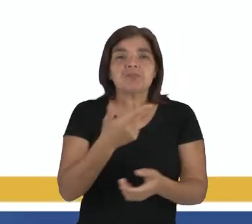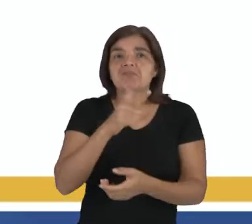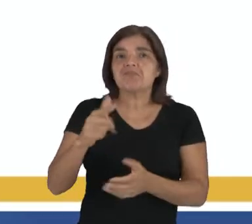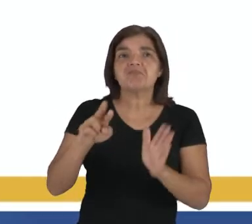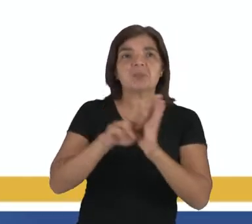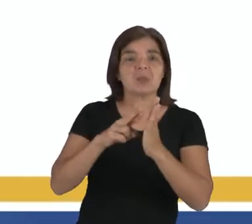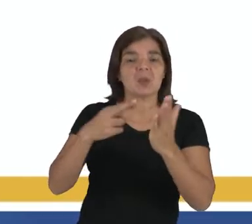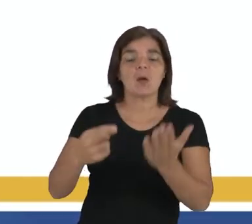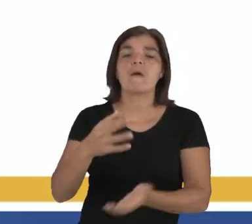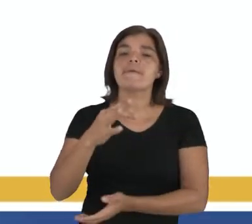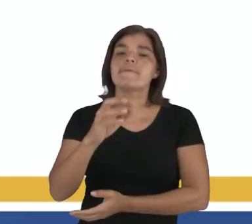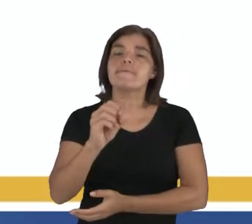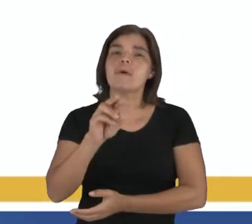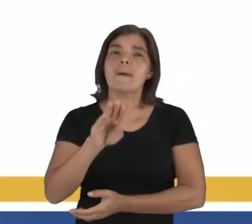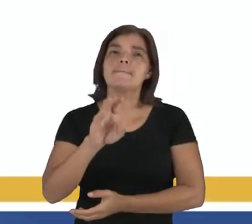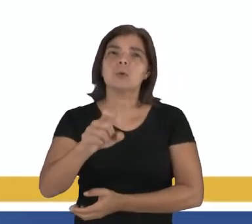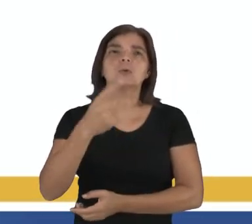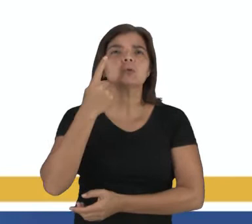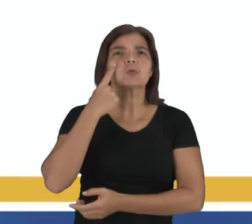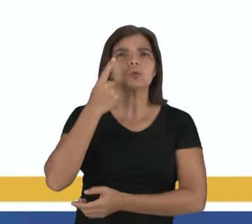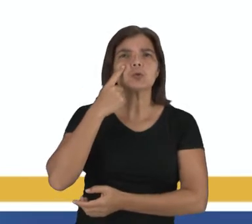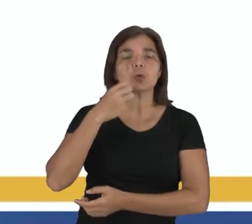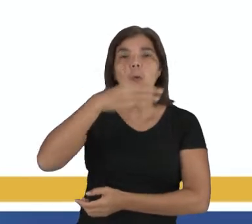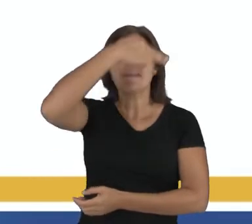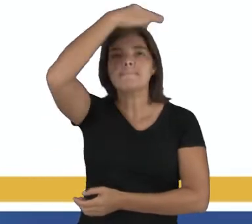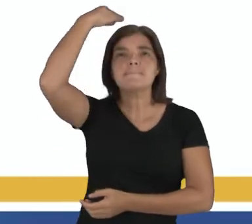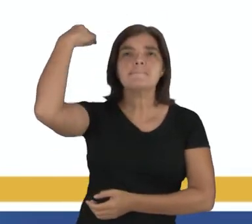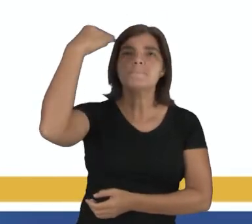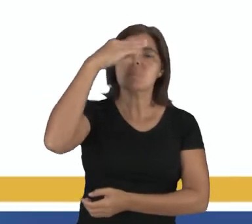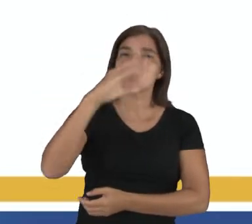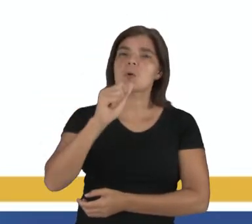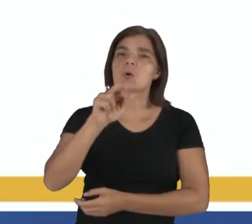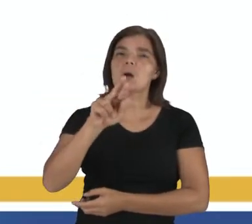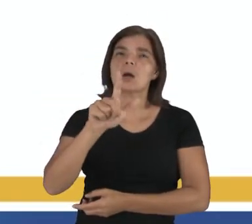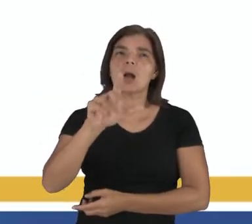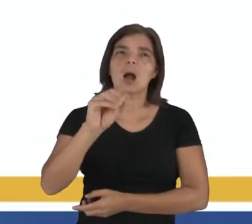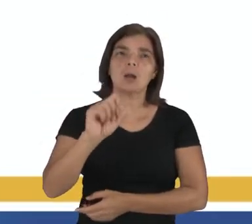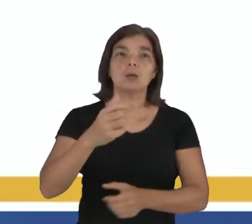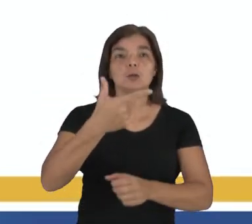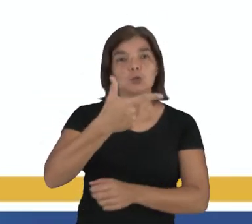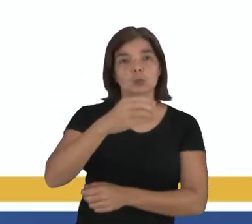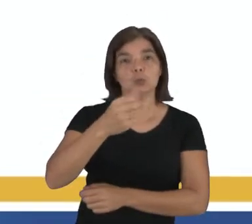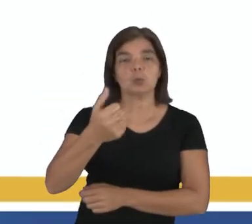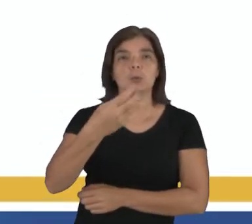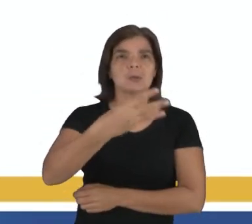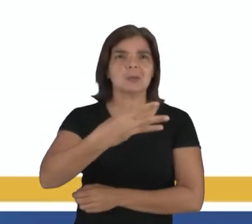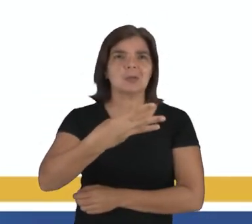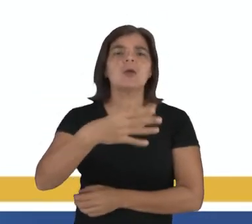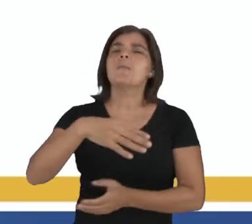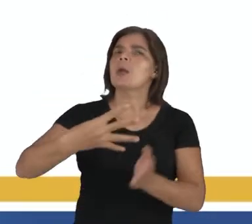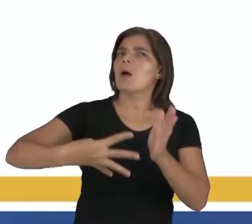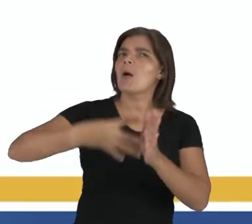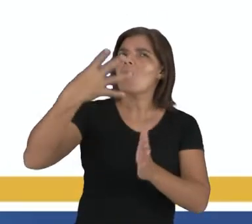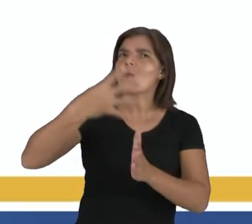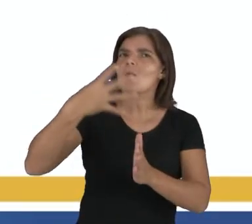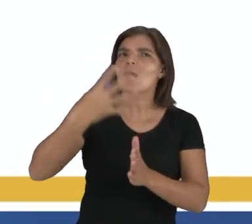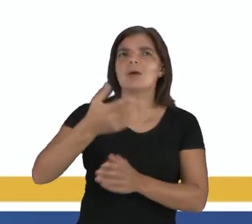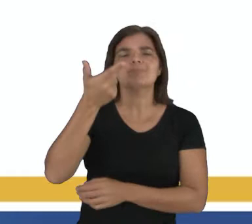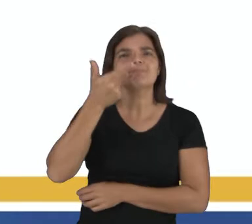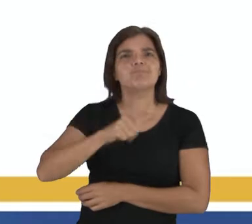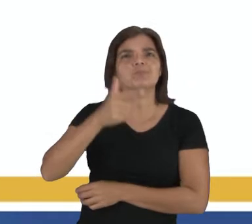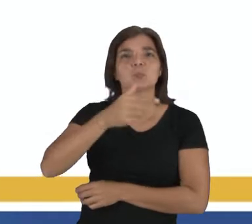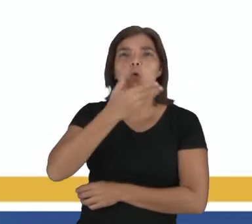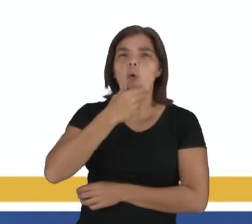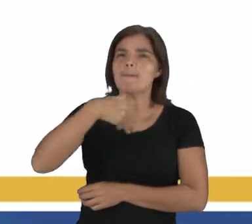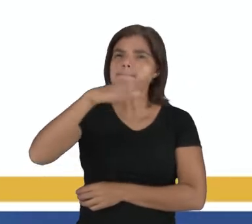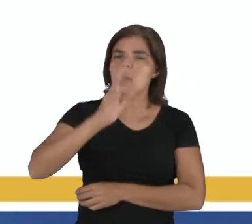razão, a revista Forbes considerou o mexicano Carlos Slim, em 2013, pela 4ª vez consecutiva,